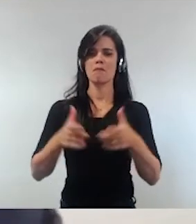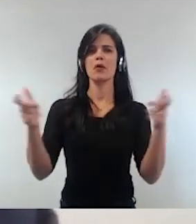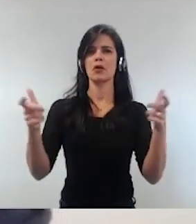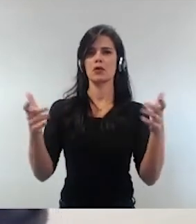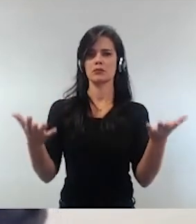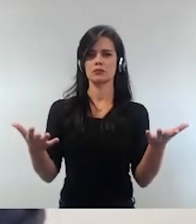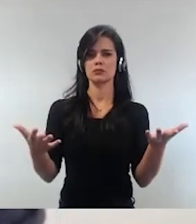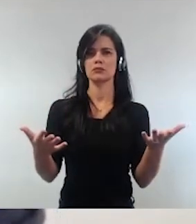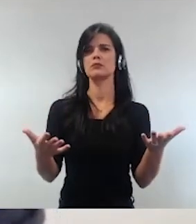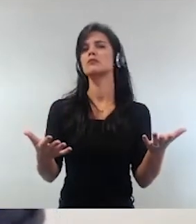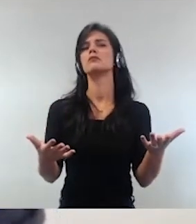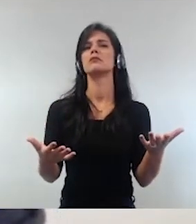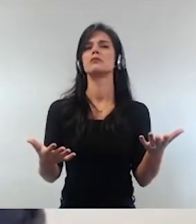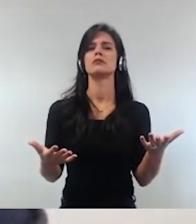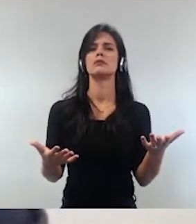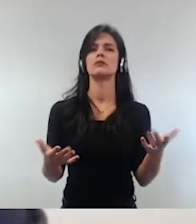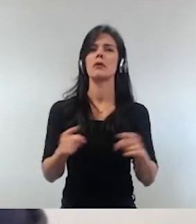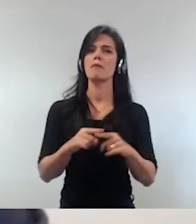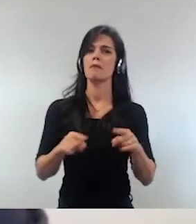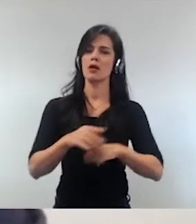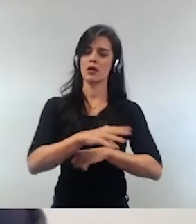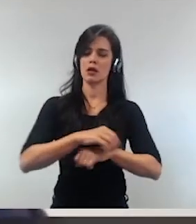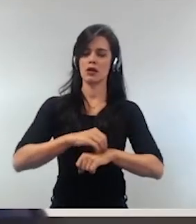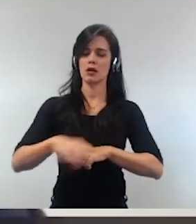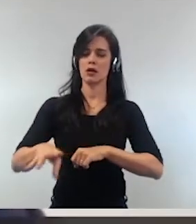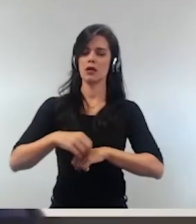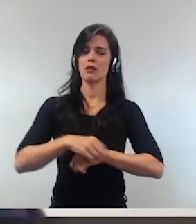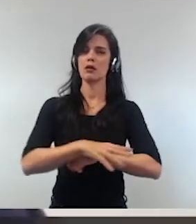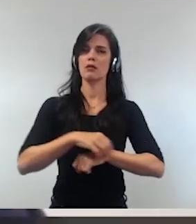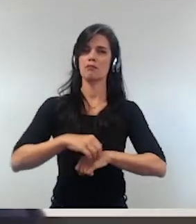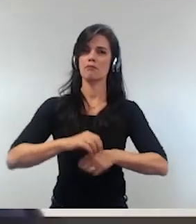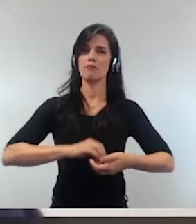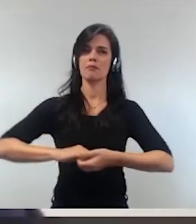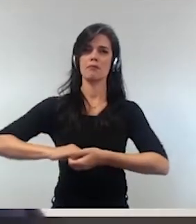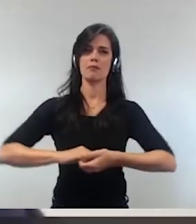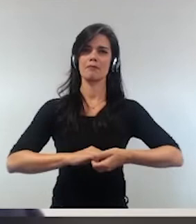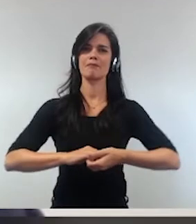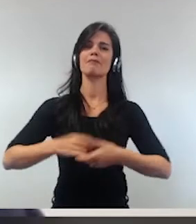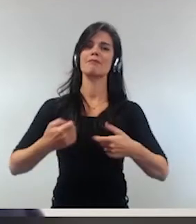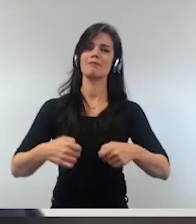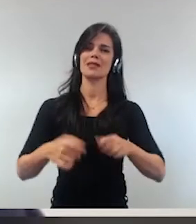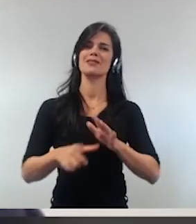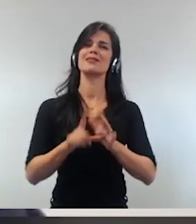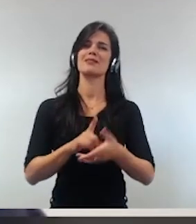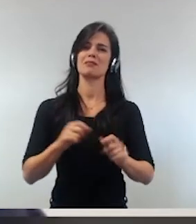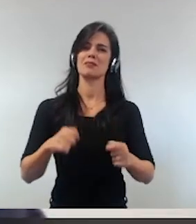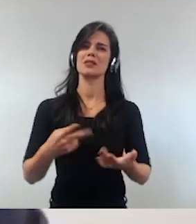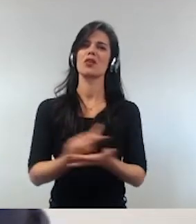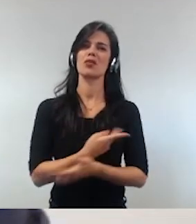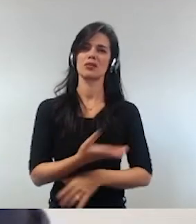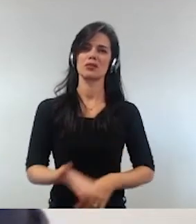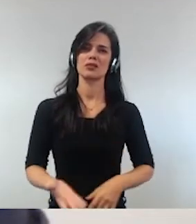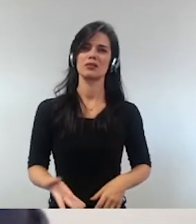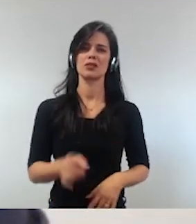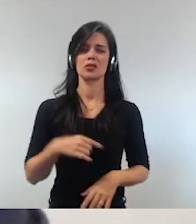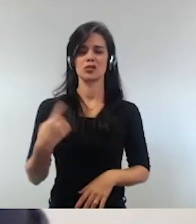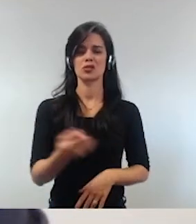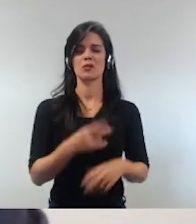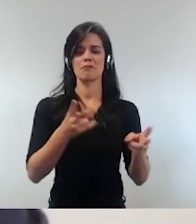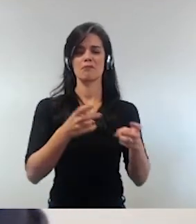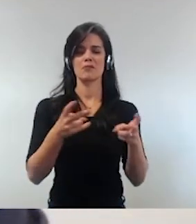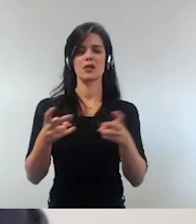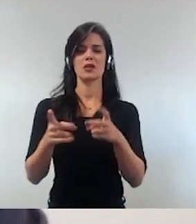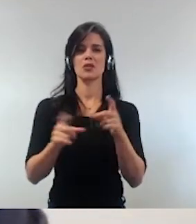faço, mas a mediação ela tem que ser buscada previamente. Eu tenho insistido nisso